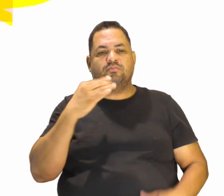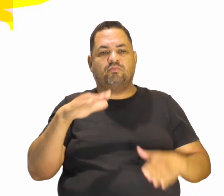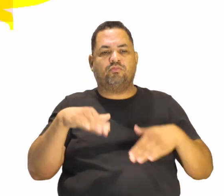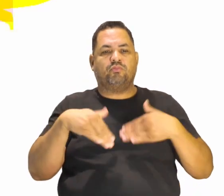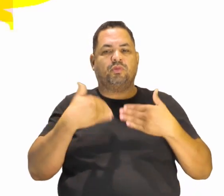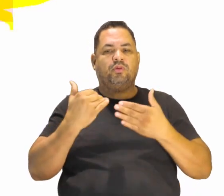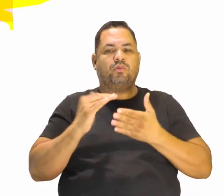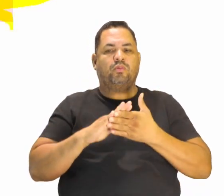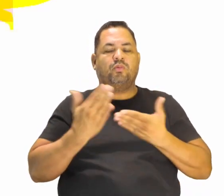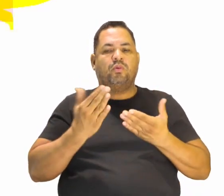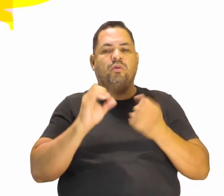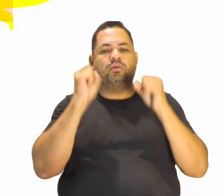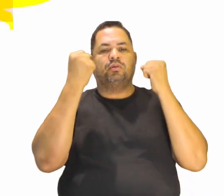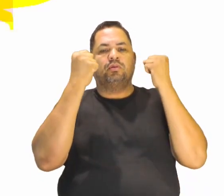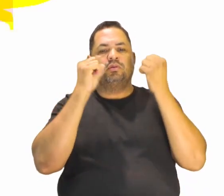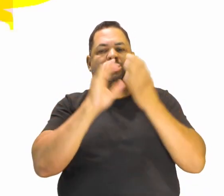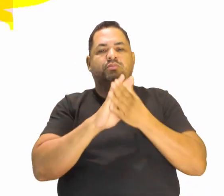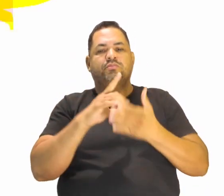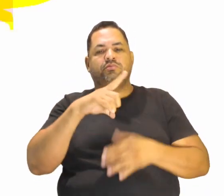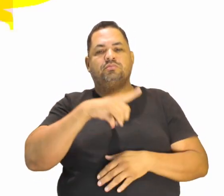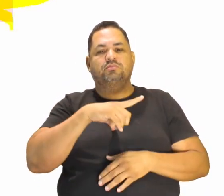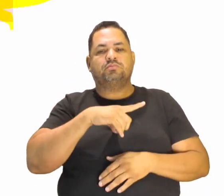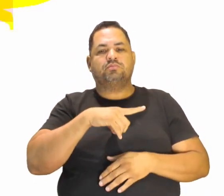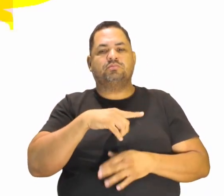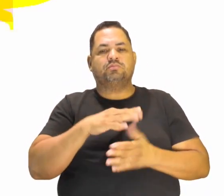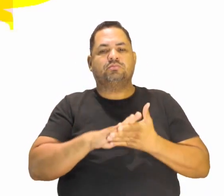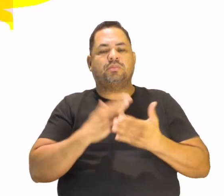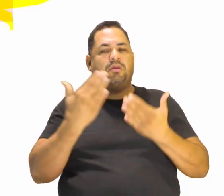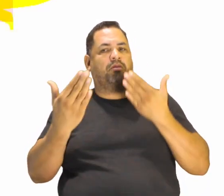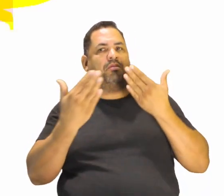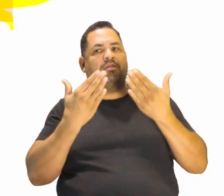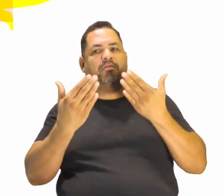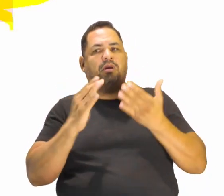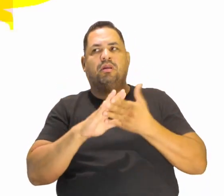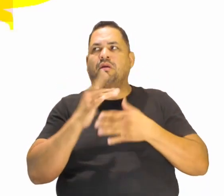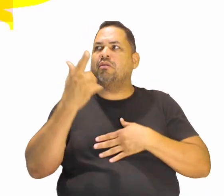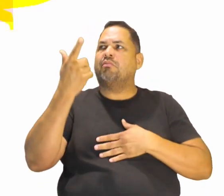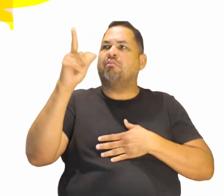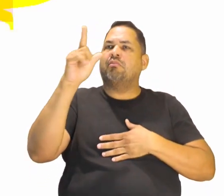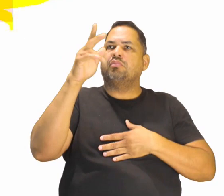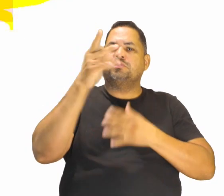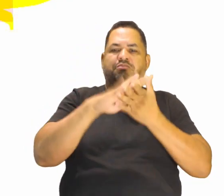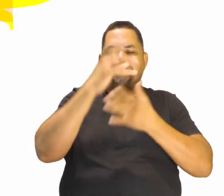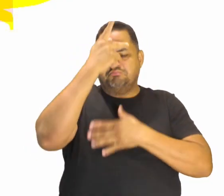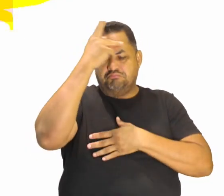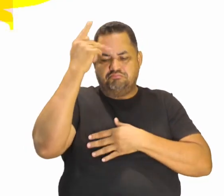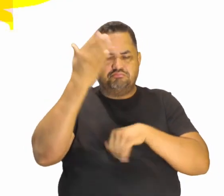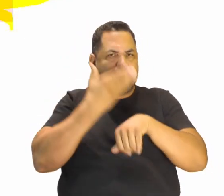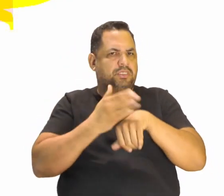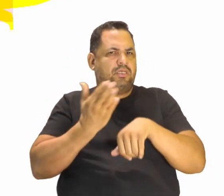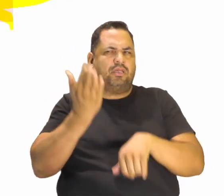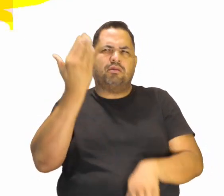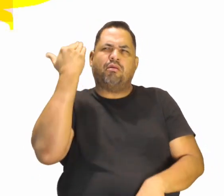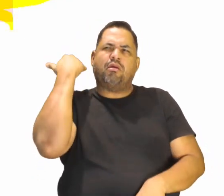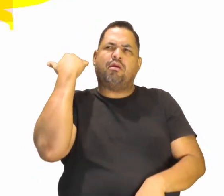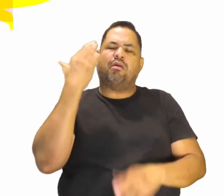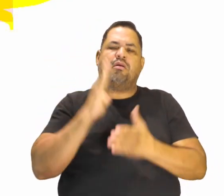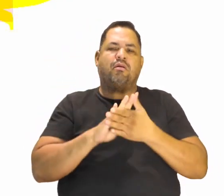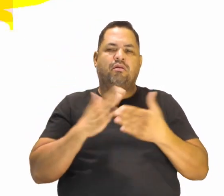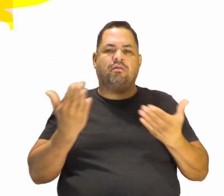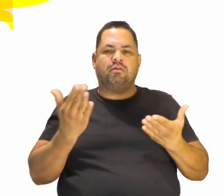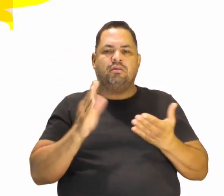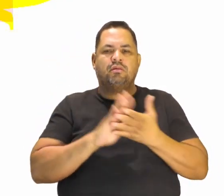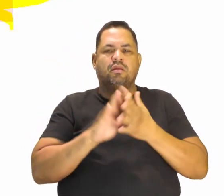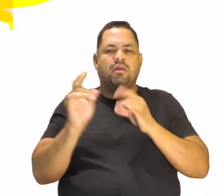de atividade física que você está, não se comparar a outras pessoas que já estão mais treinadas ou menos treinadas, porque cada